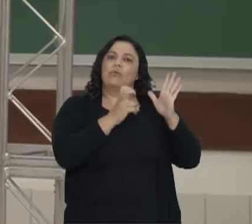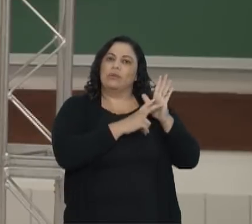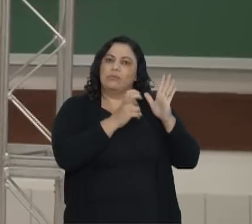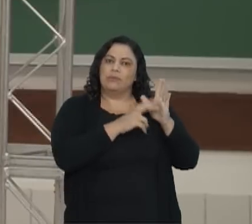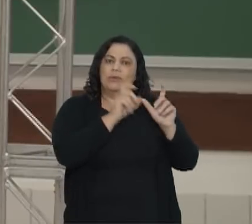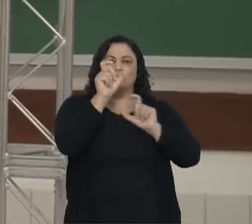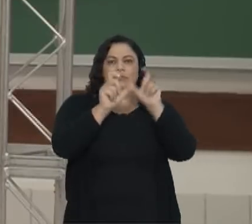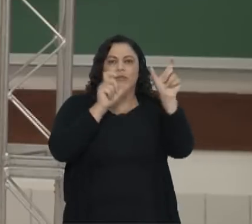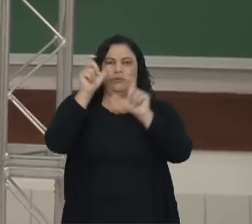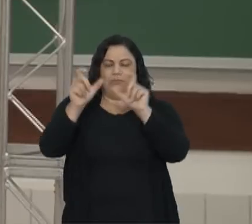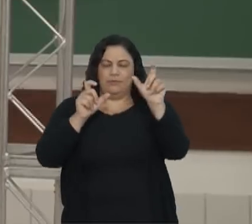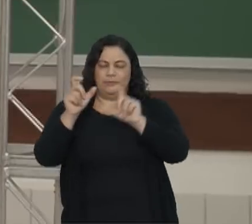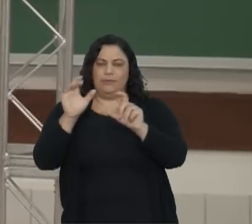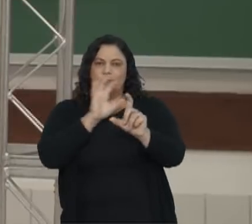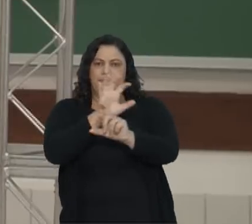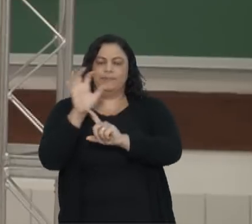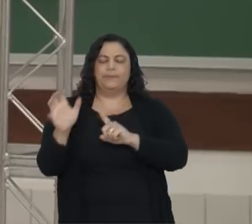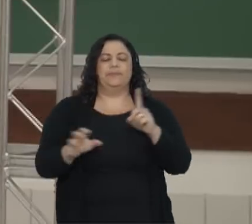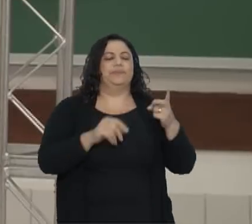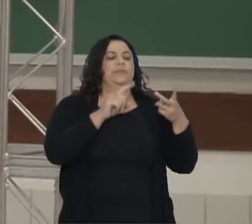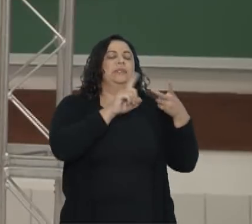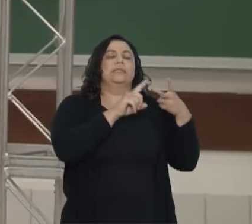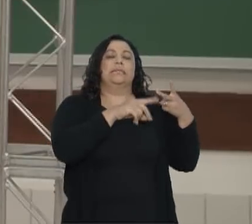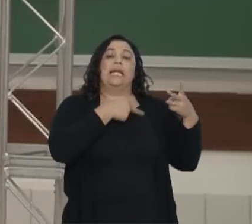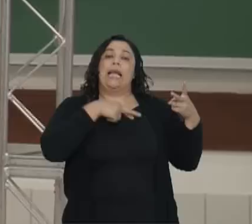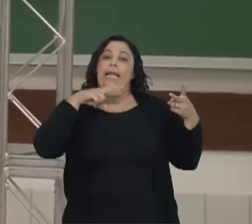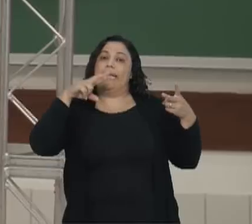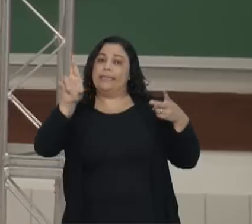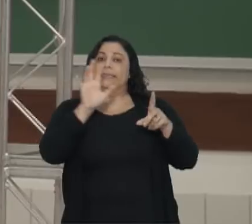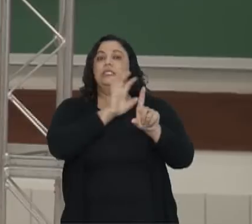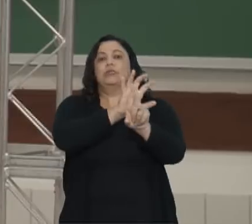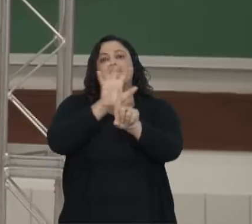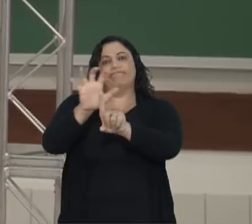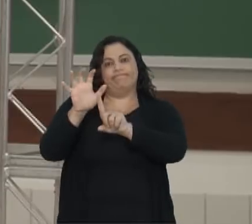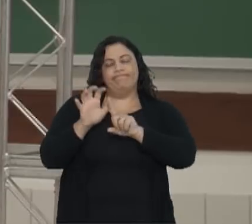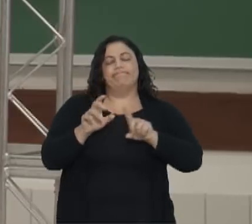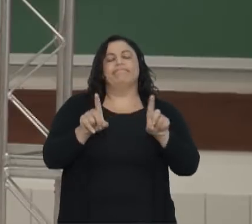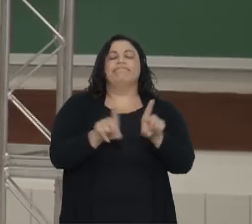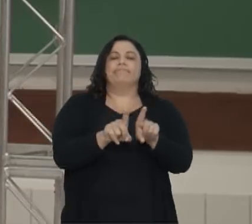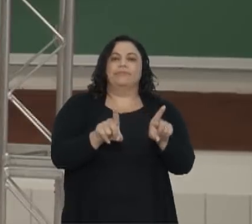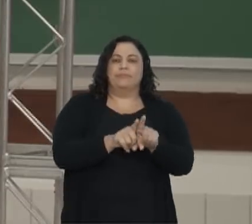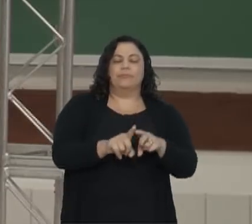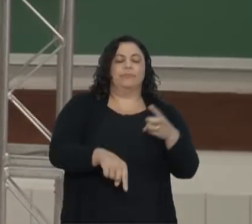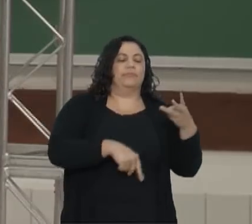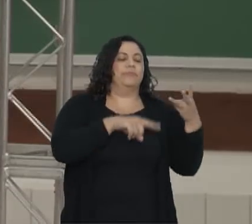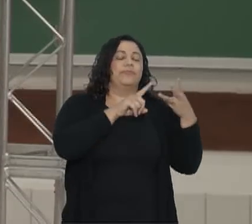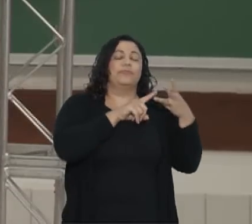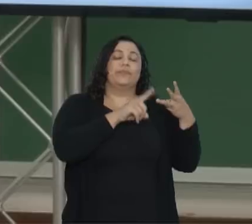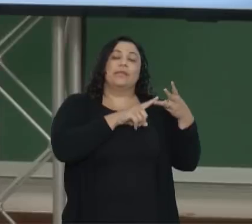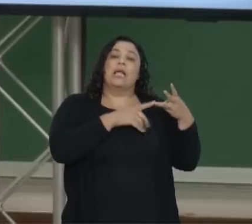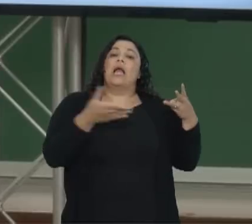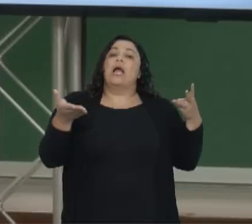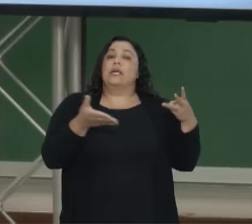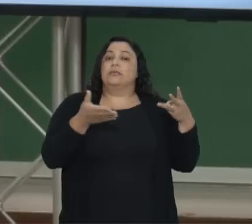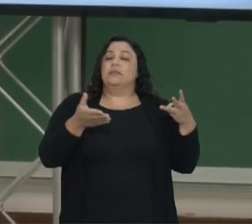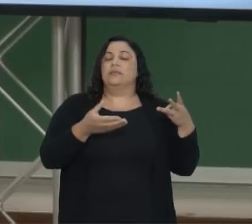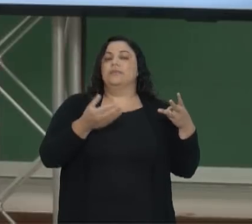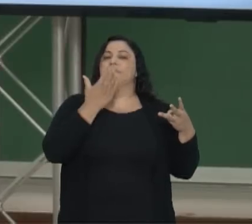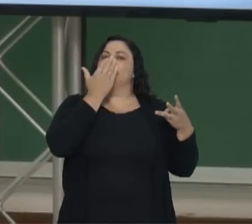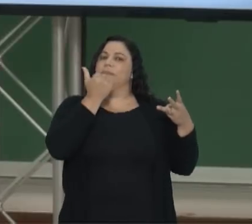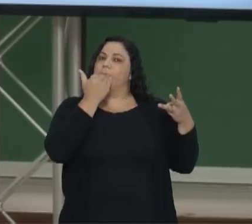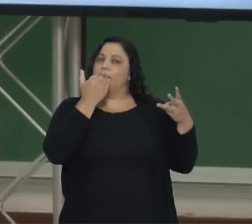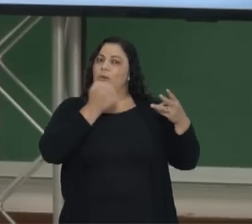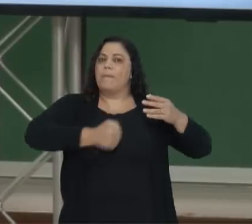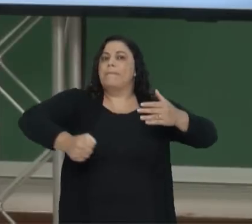as expressões culturais que esses povos contribuem para a nossa vida como população brasileira. E aqui vamos falar da